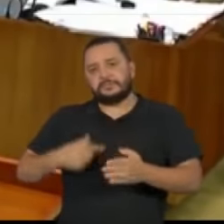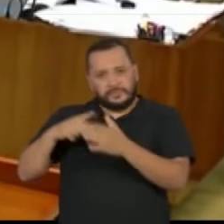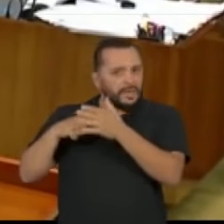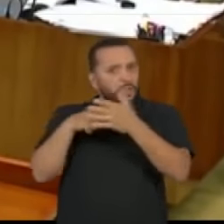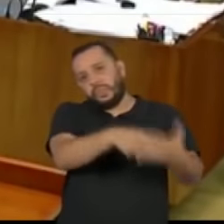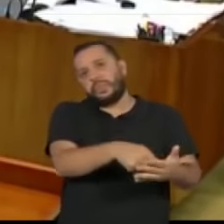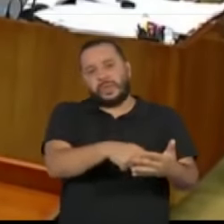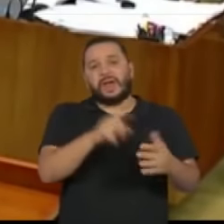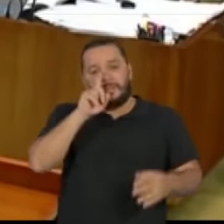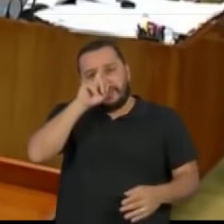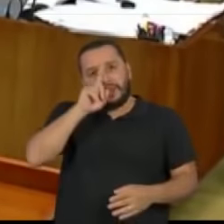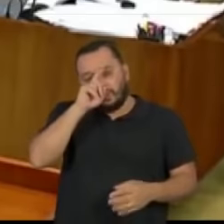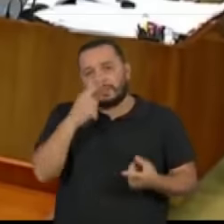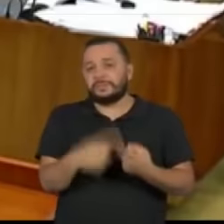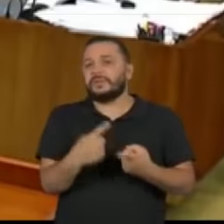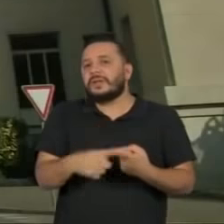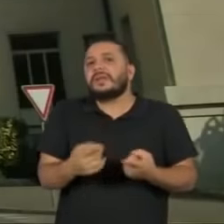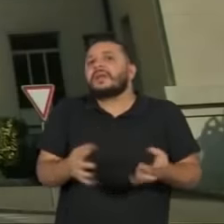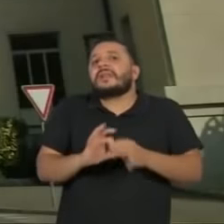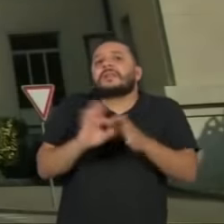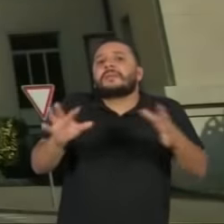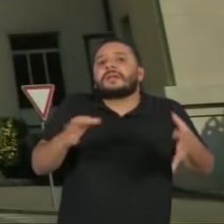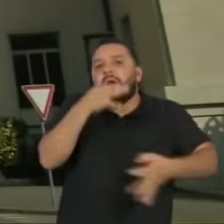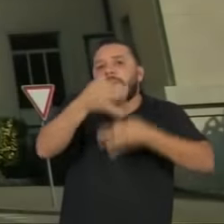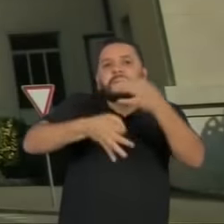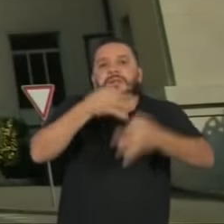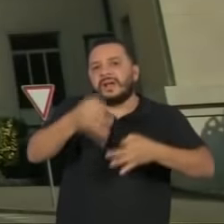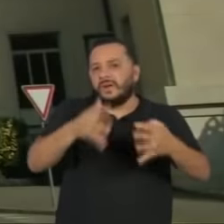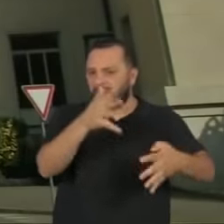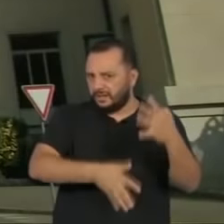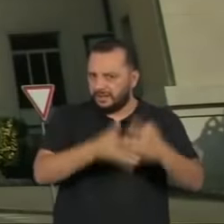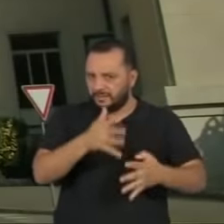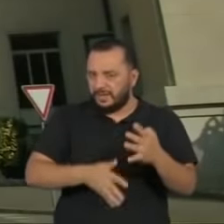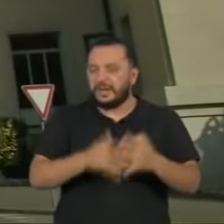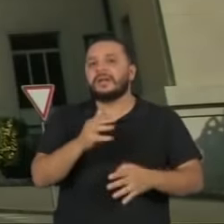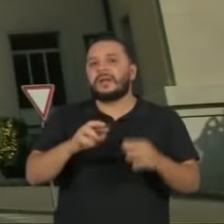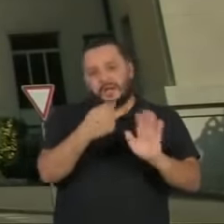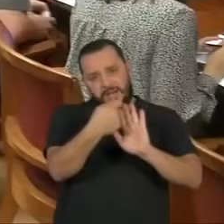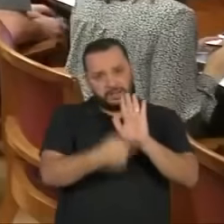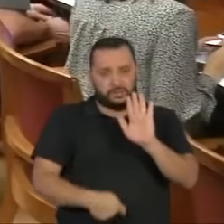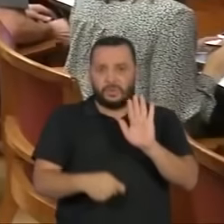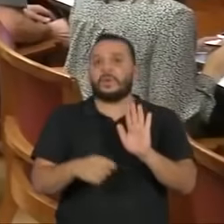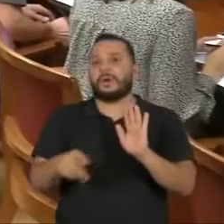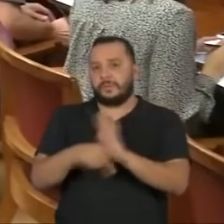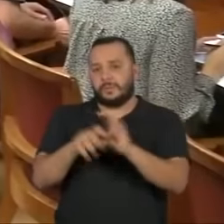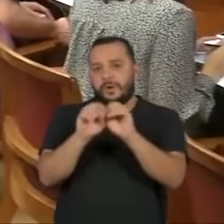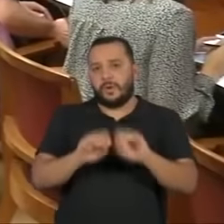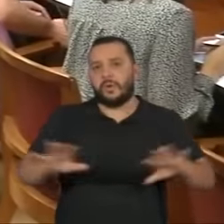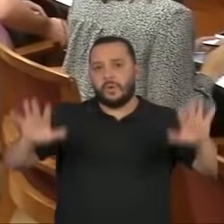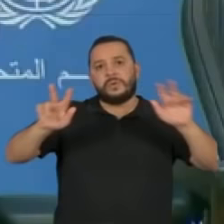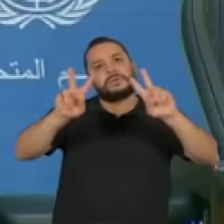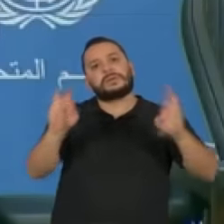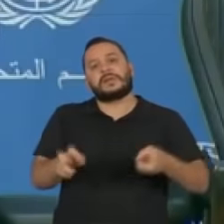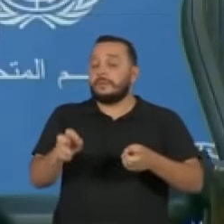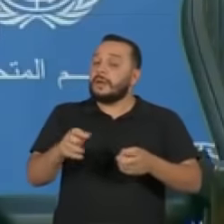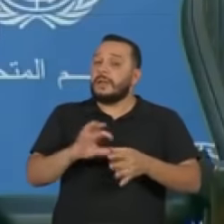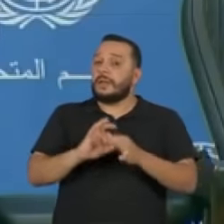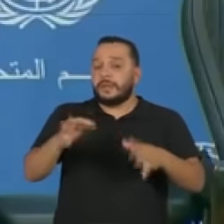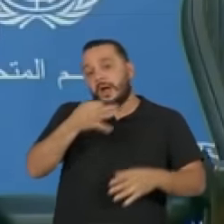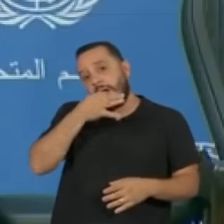pode impedir a liberdade de expressão. O relator da ONU, Organização das Nações Unidas sobre Liberdade de Expressão,